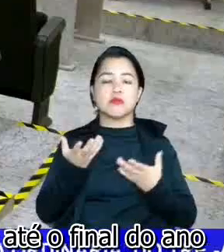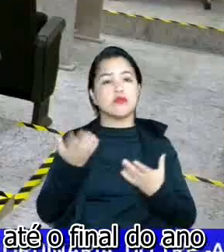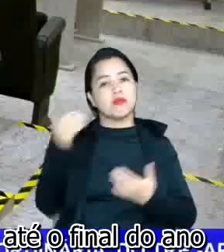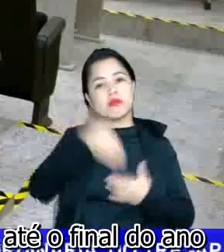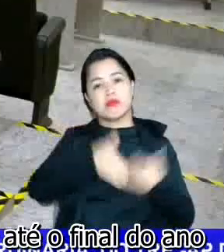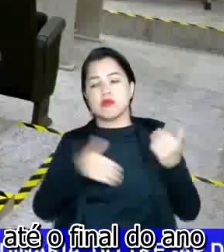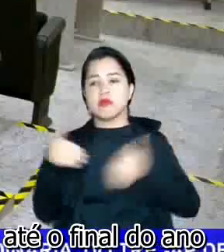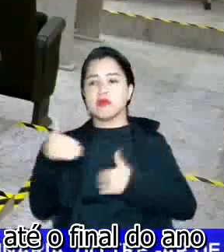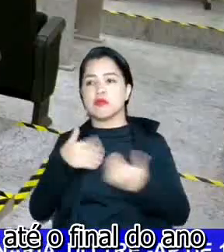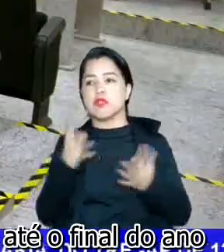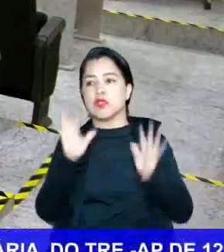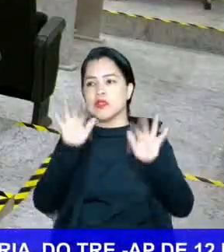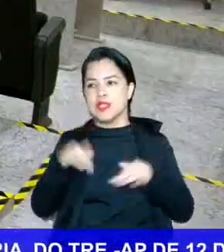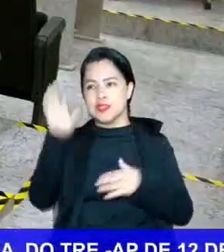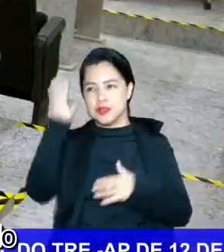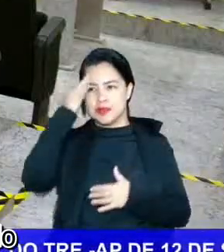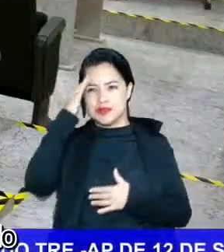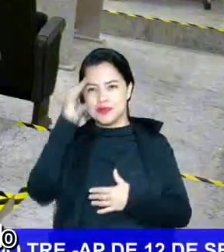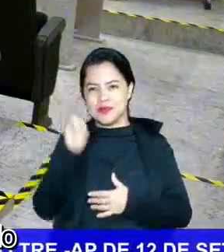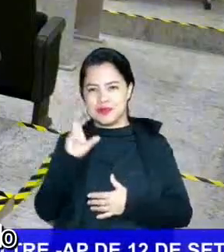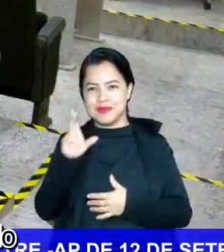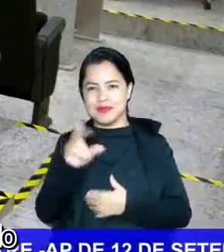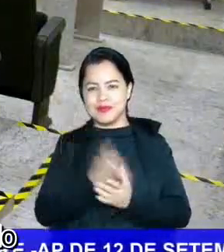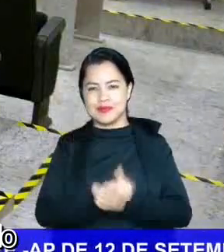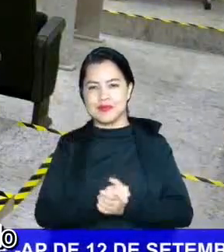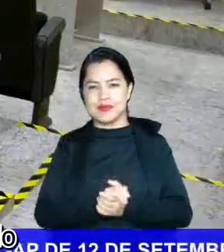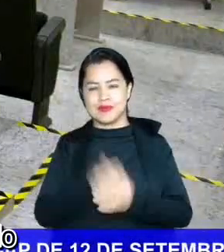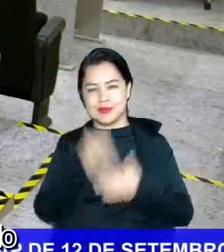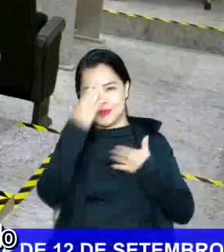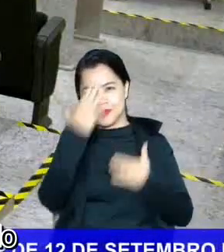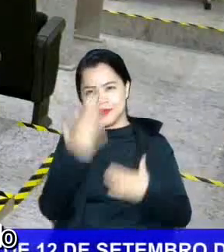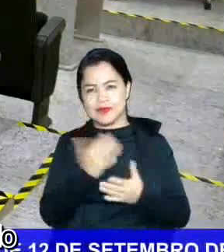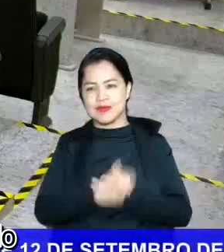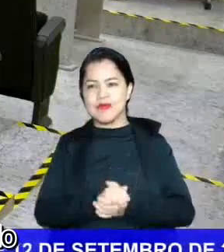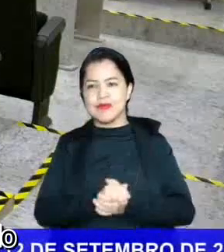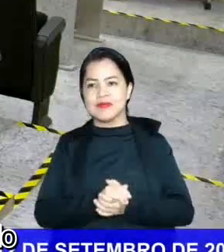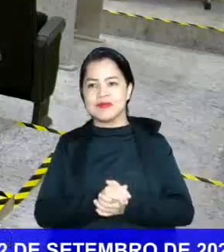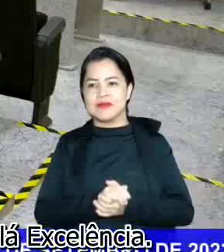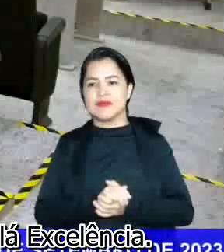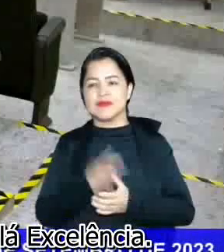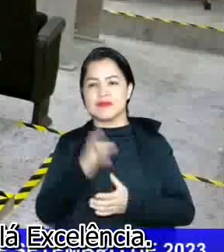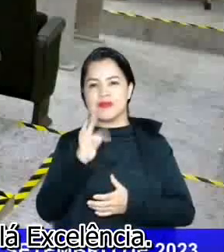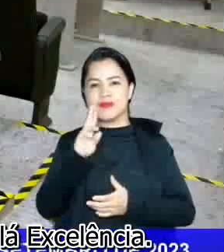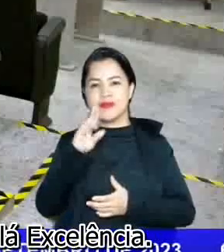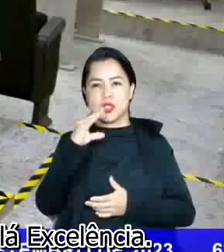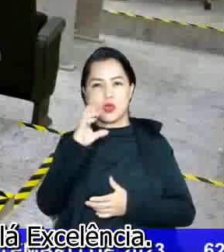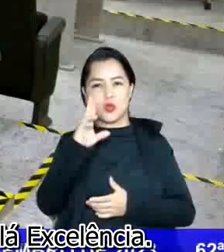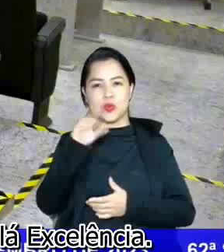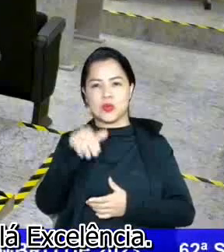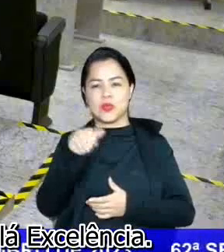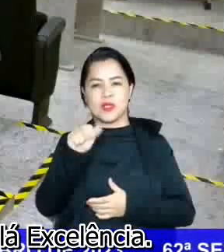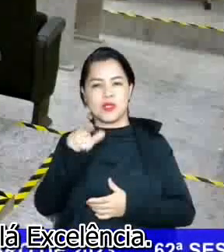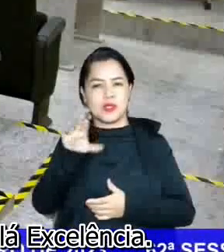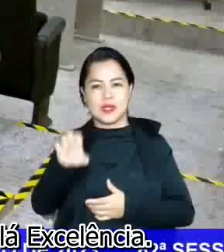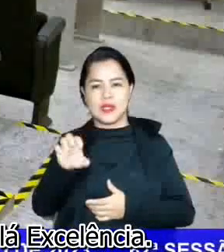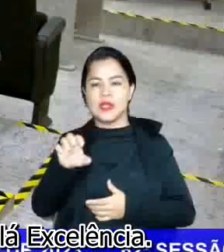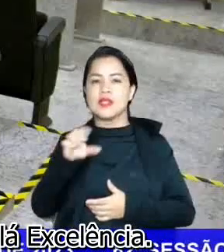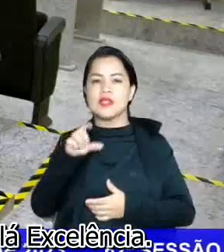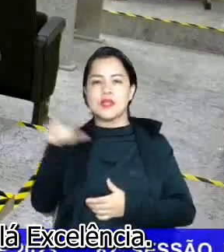ainda ficar por ali até o final do dia. Ok, Excelência. Tina, obrigada, é o melhor tucunaré do Amapá. Eu já